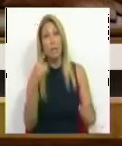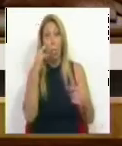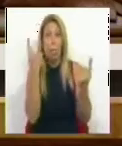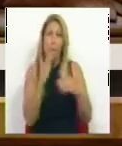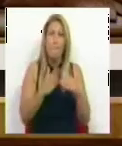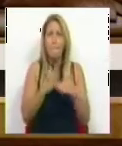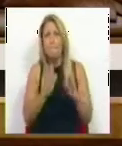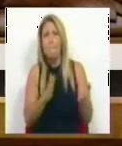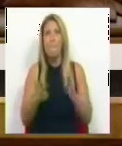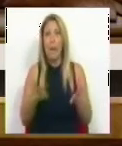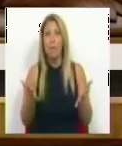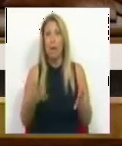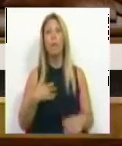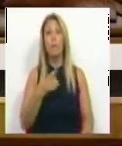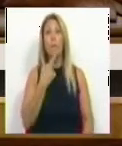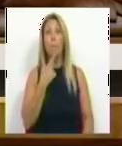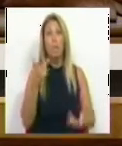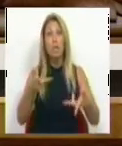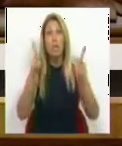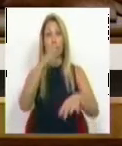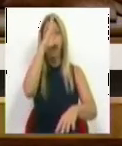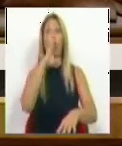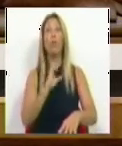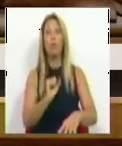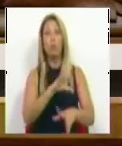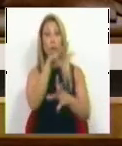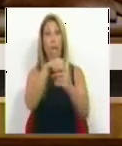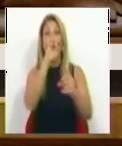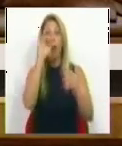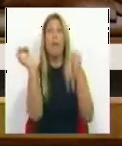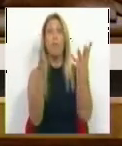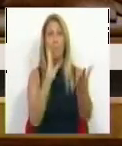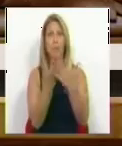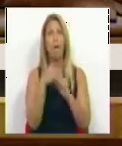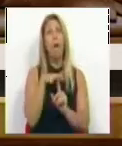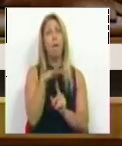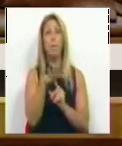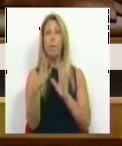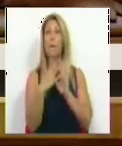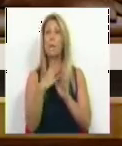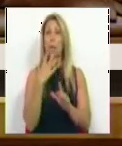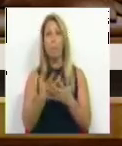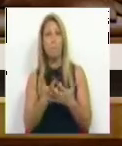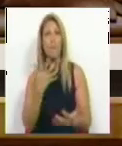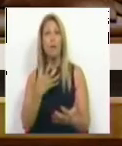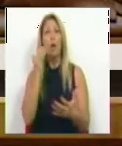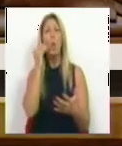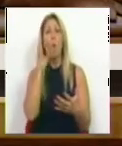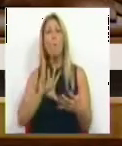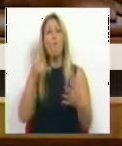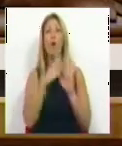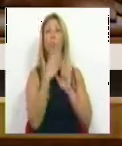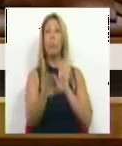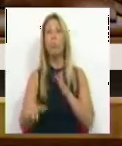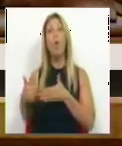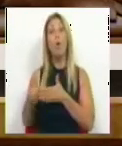disparidade da presença do Estado na floresta e como isso tem influência e impacto nos modelos de ordenamento da floresta e nas políticas